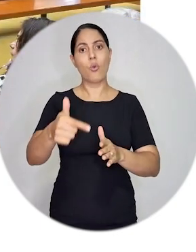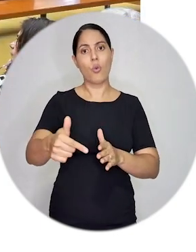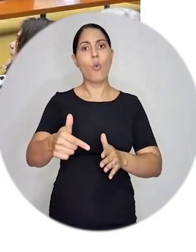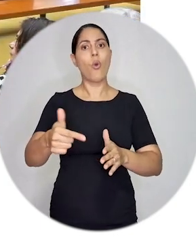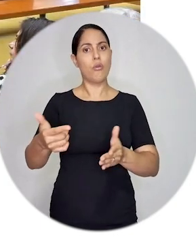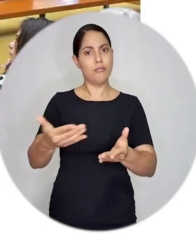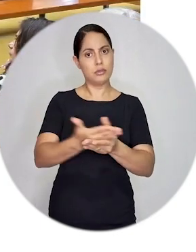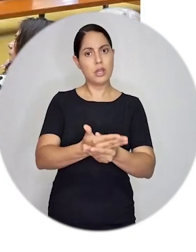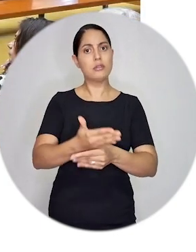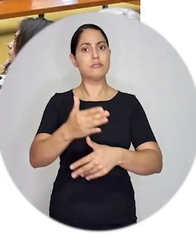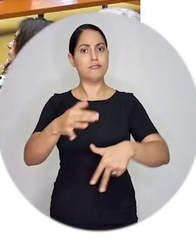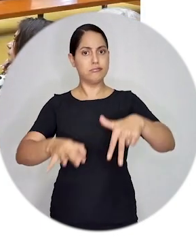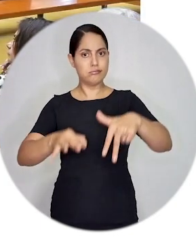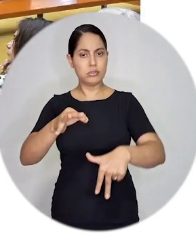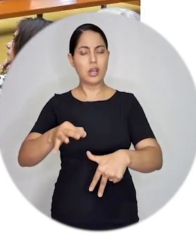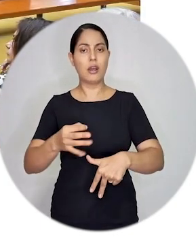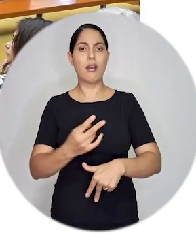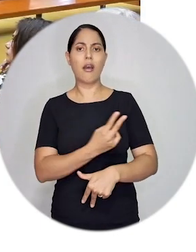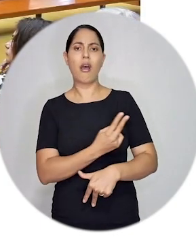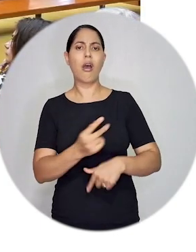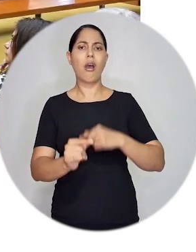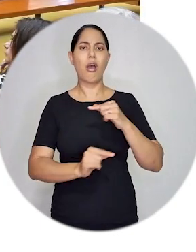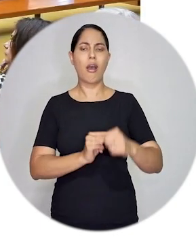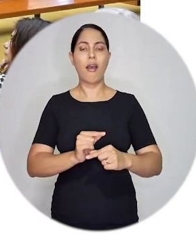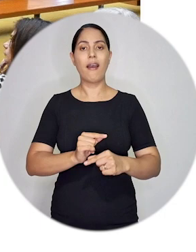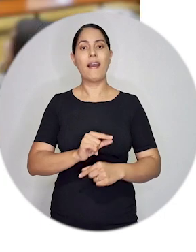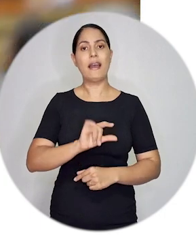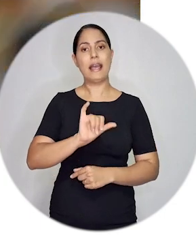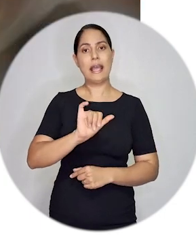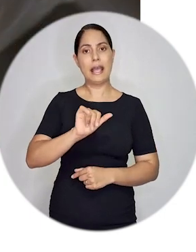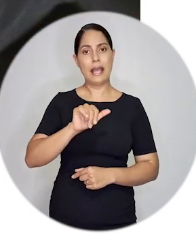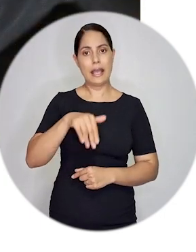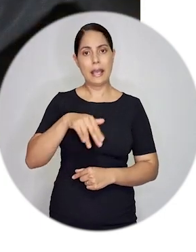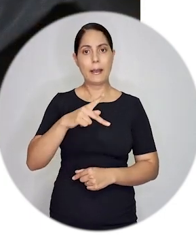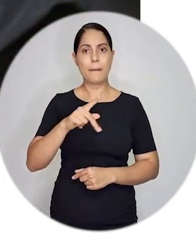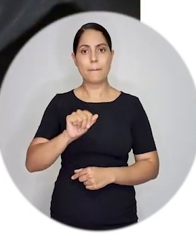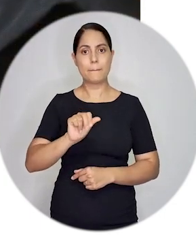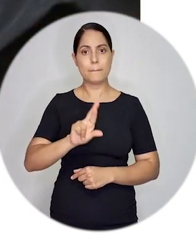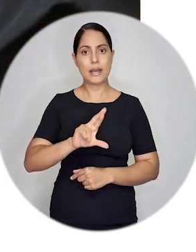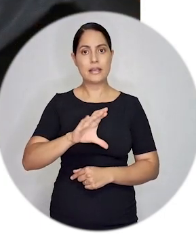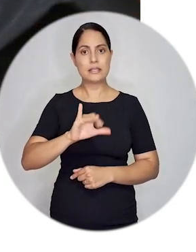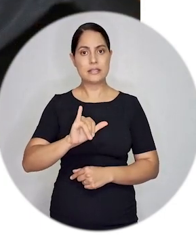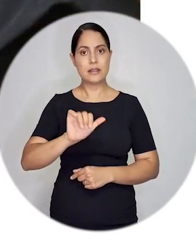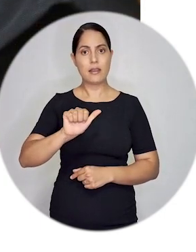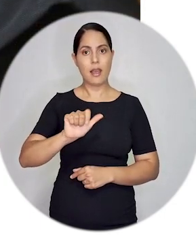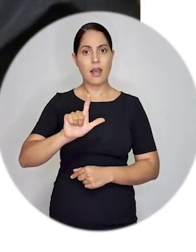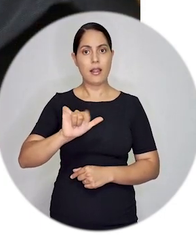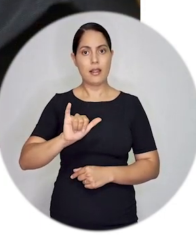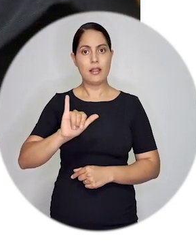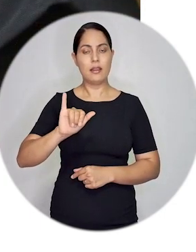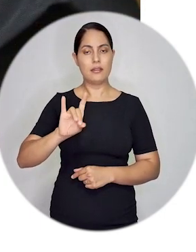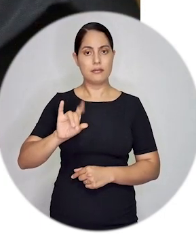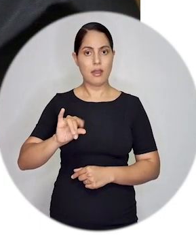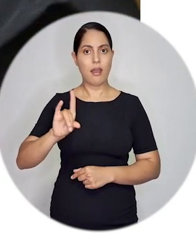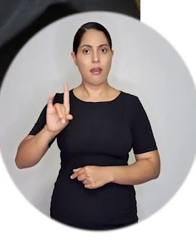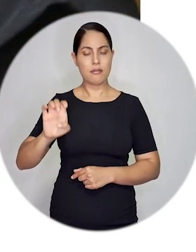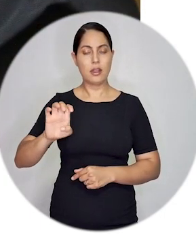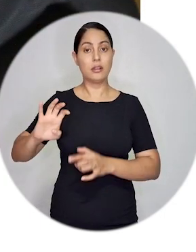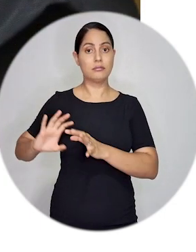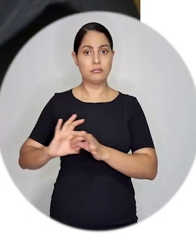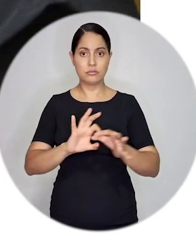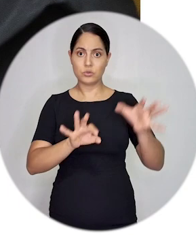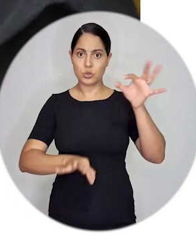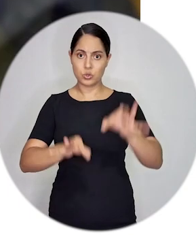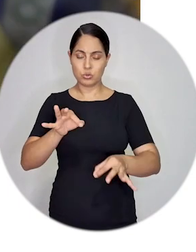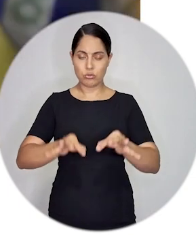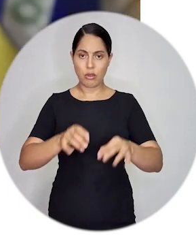fase processual, faz com que seja garantida uma maior imparcialidade no momento de julgar. Evidente que o magistrado que